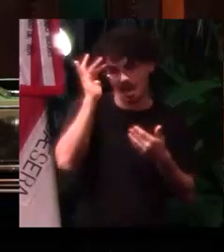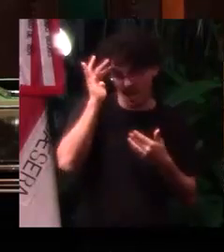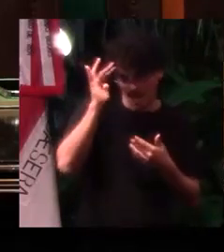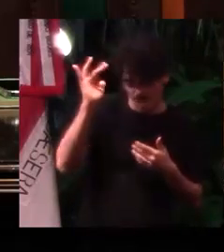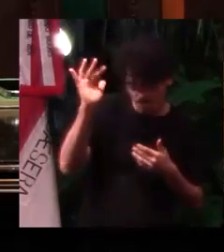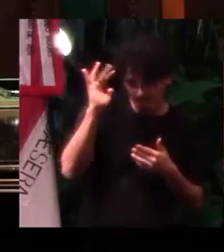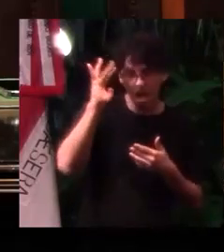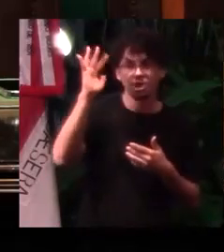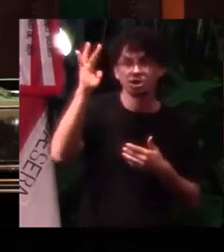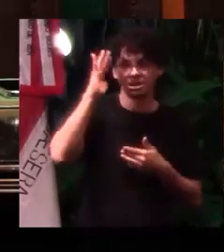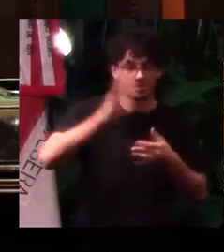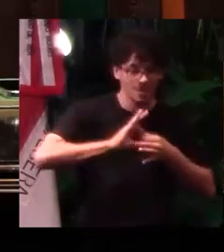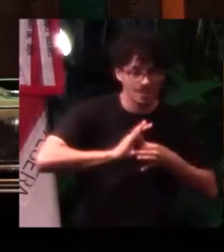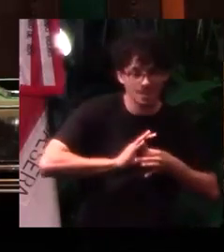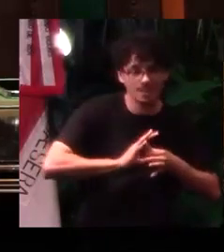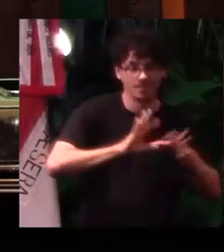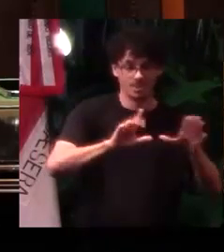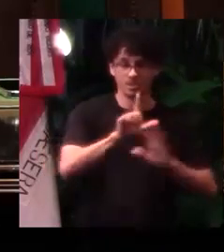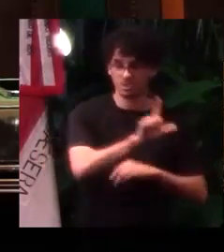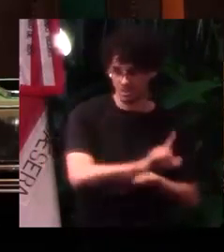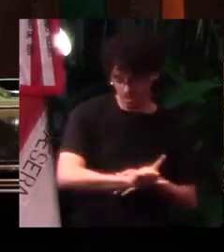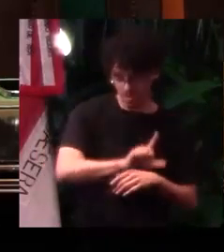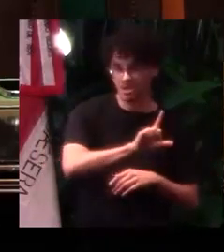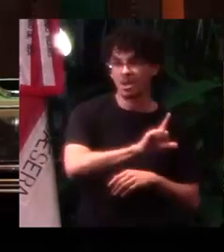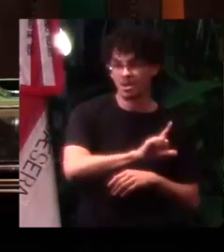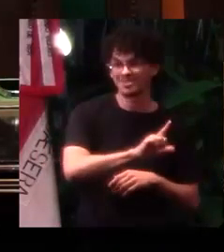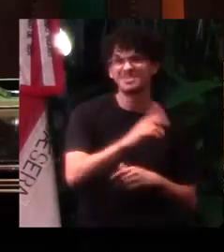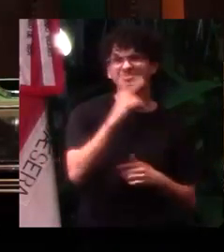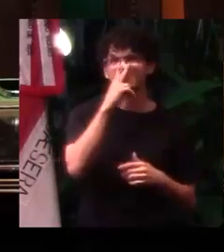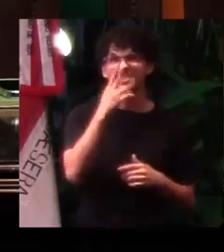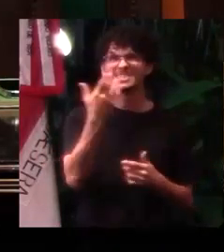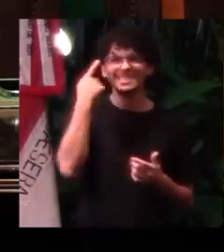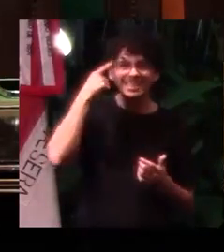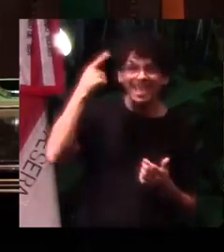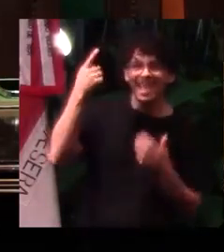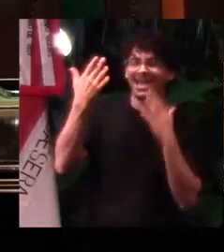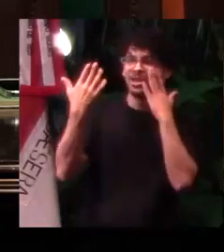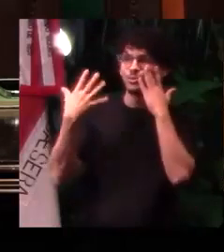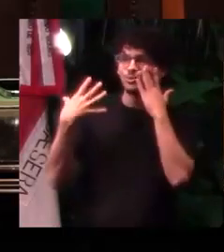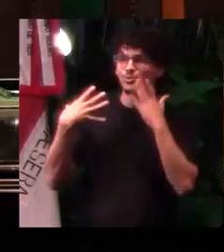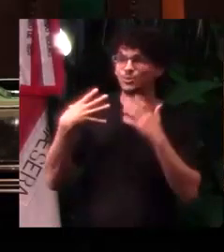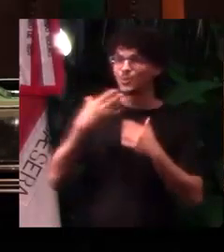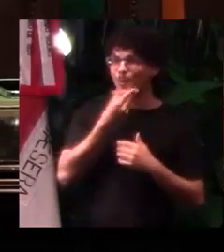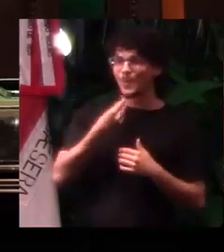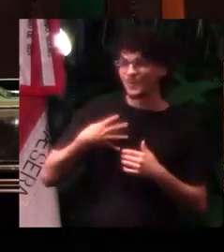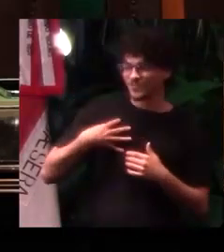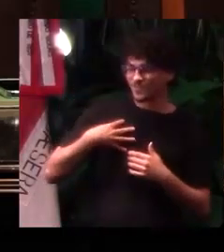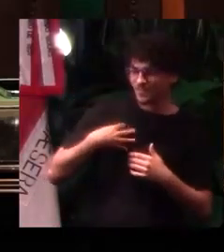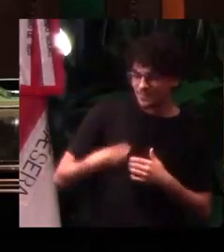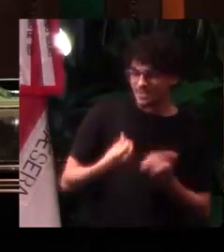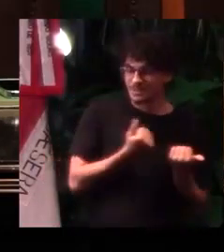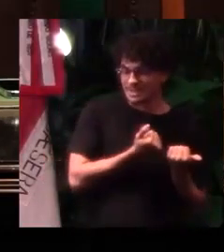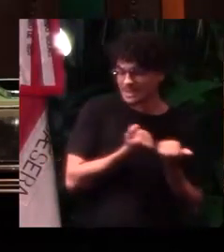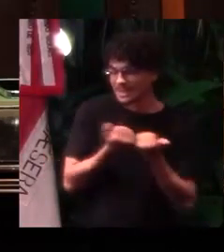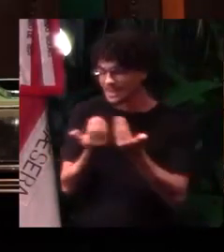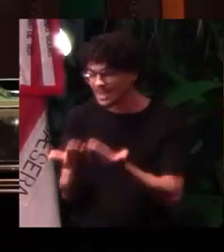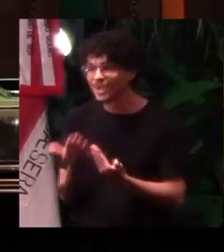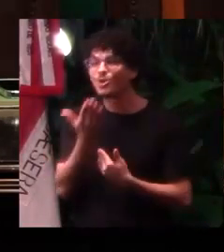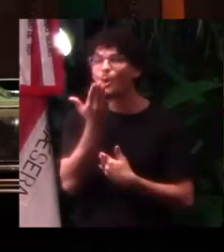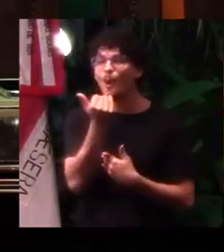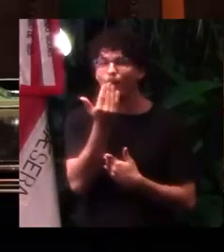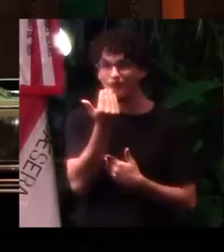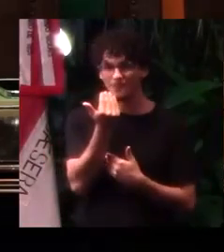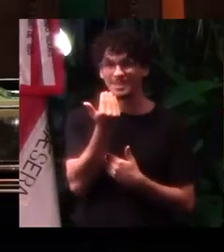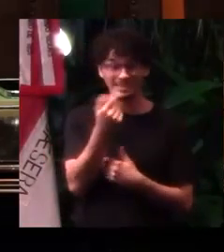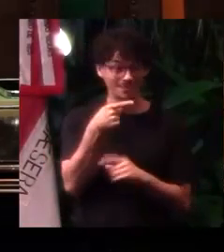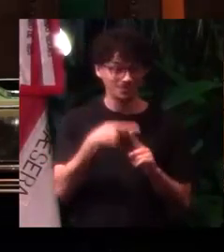essa liberdade literária, essa ideia do filho dando comida a ele, com a própria